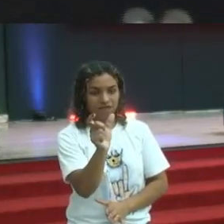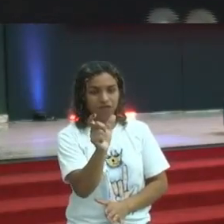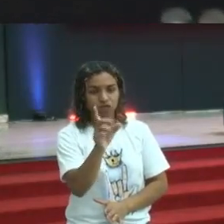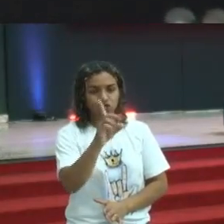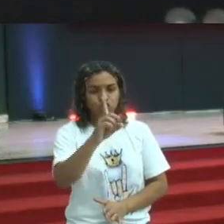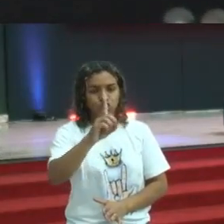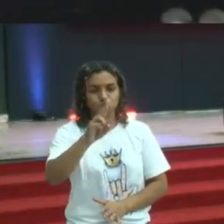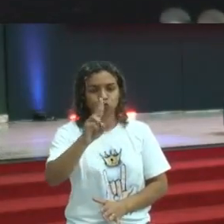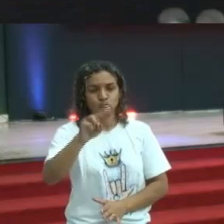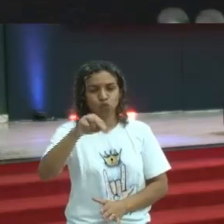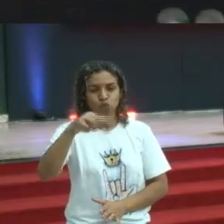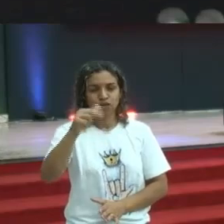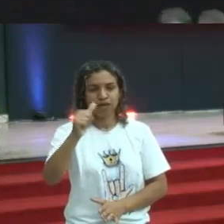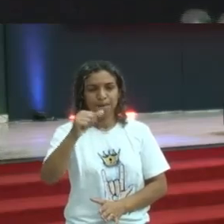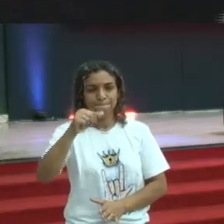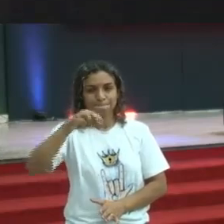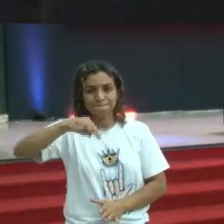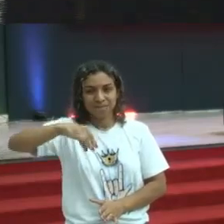dunamis